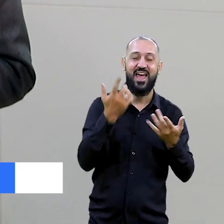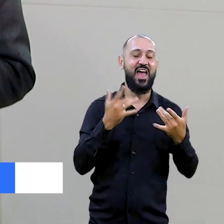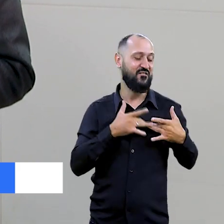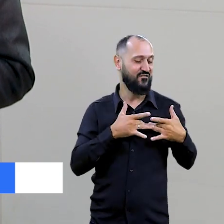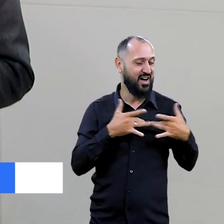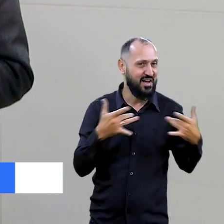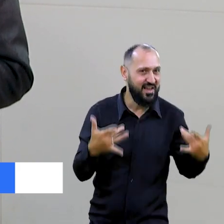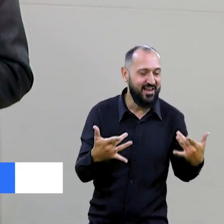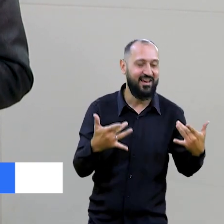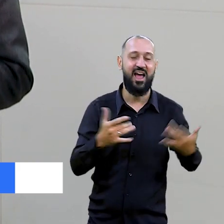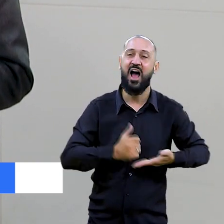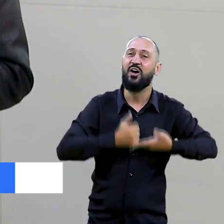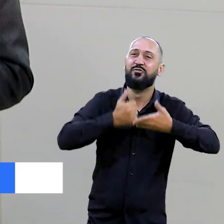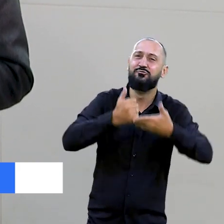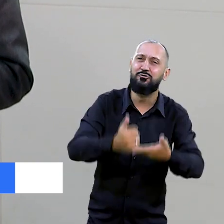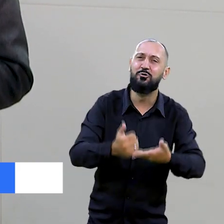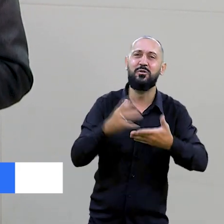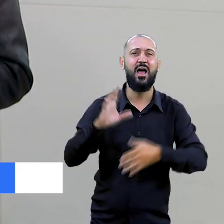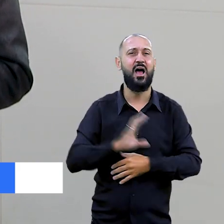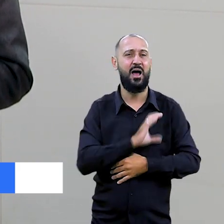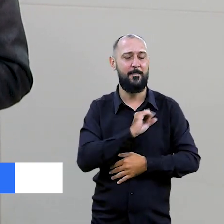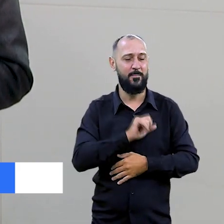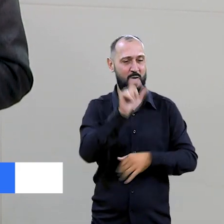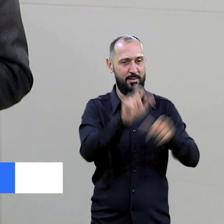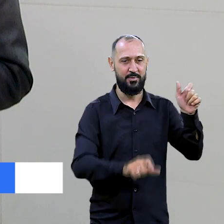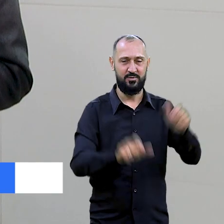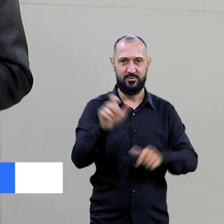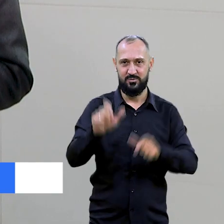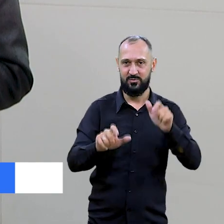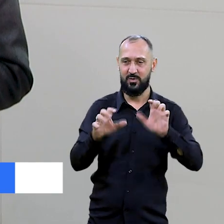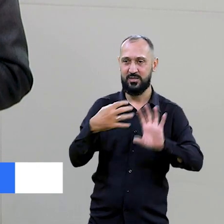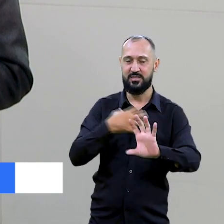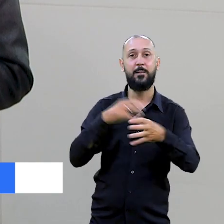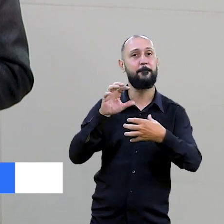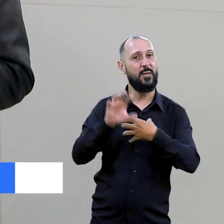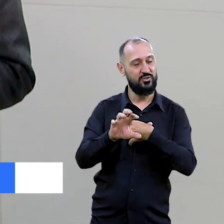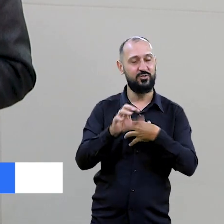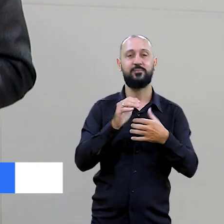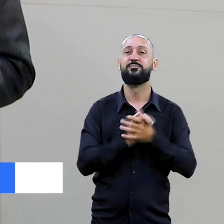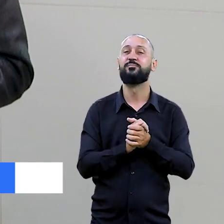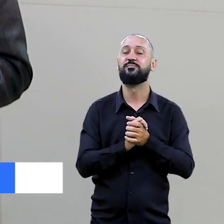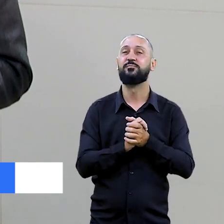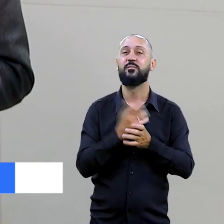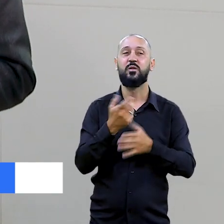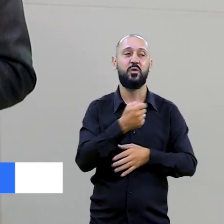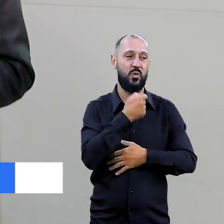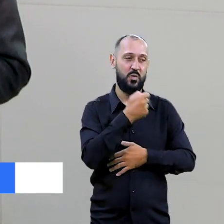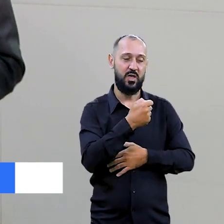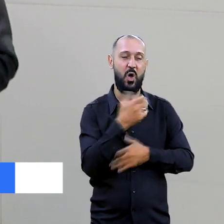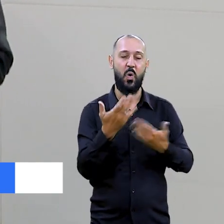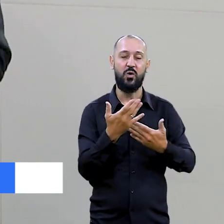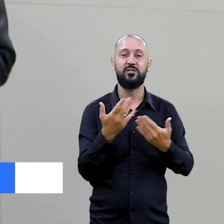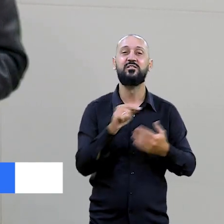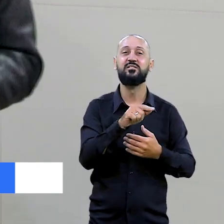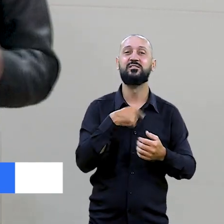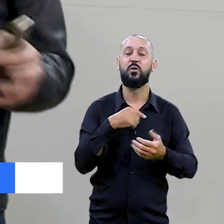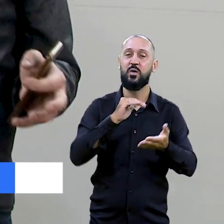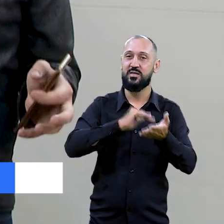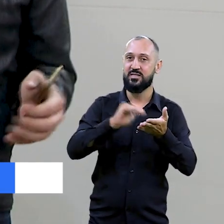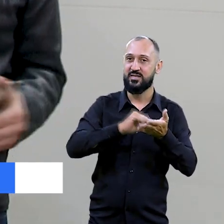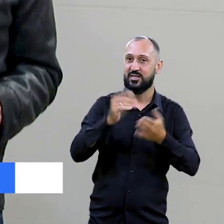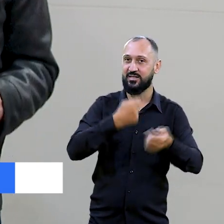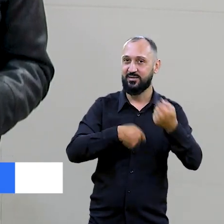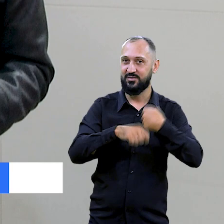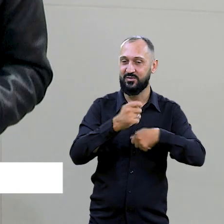Abraço Aquece. É fraternidade, é solidariedade, é amor ao próximo. E empatia, né? Isso. Os